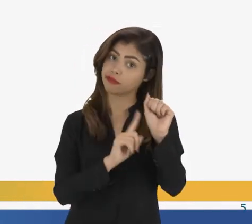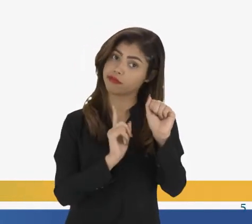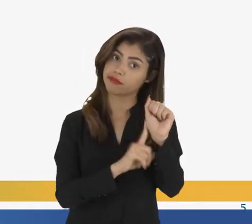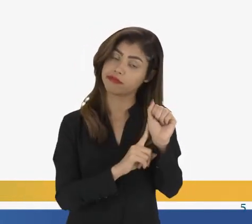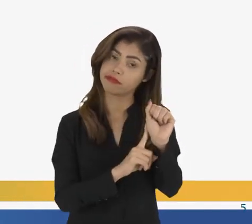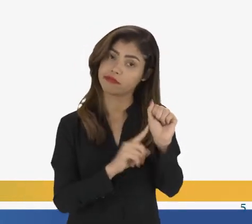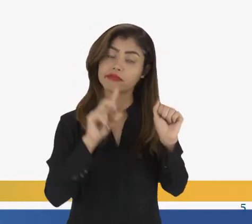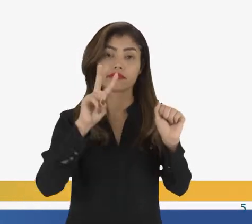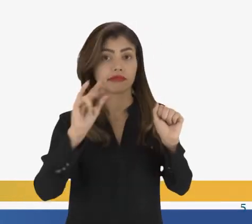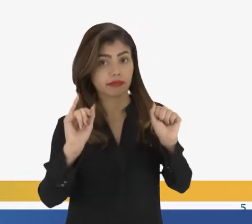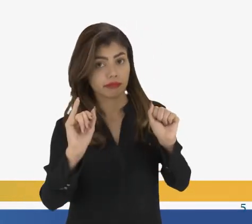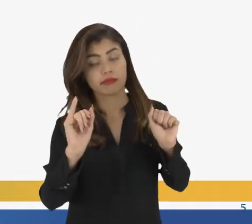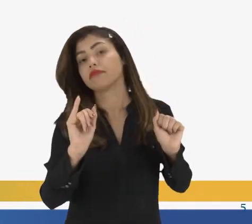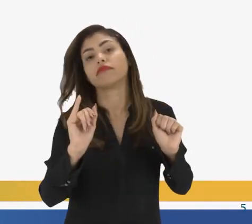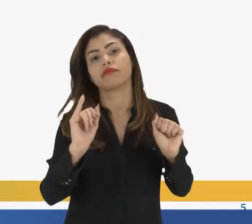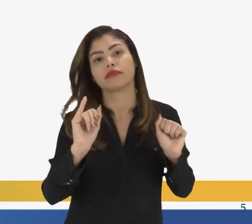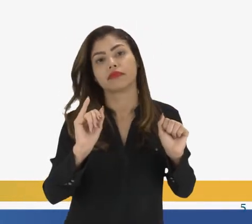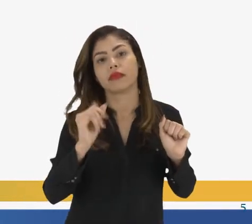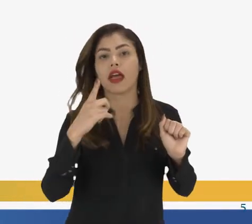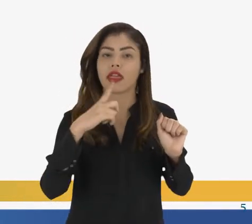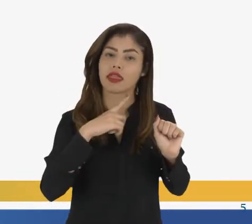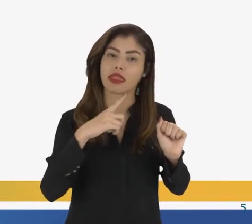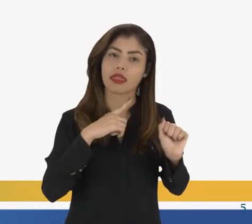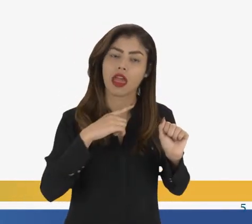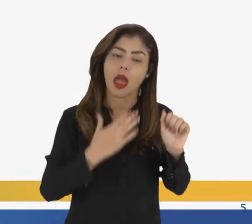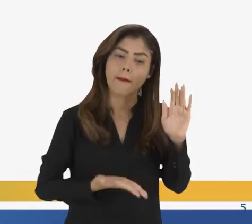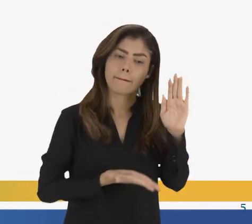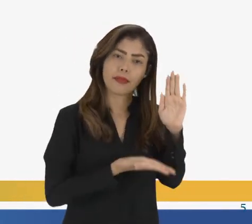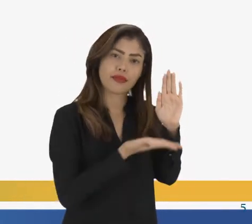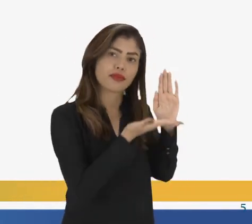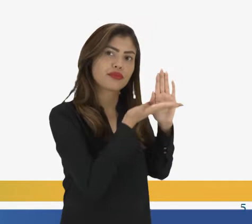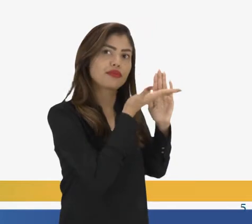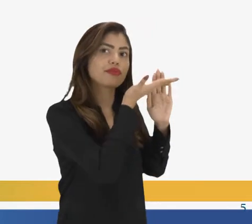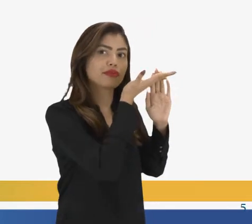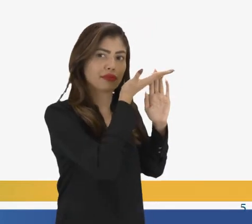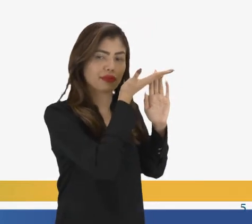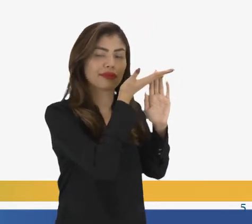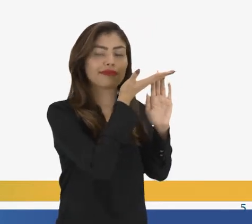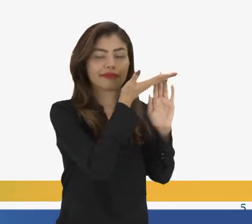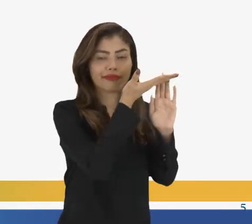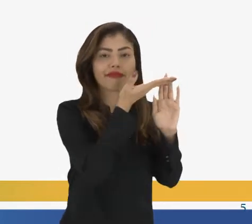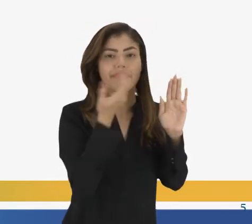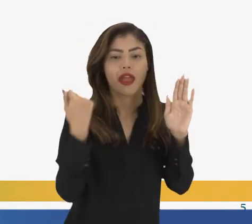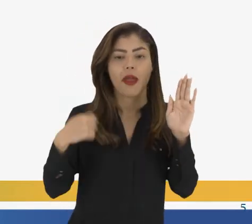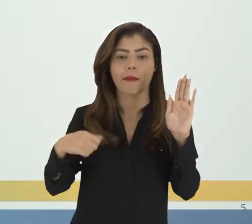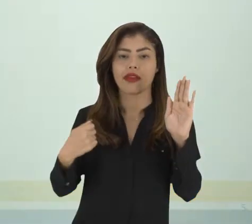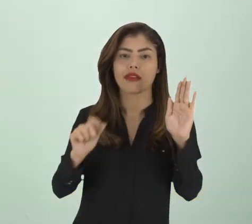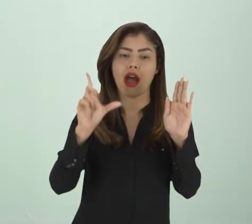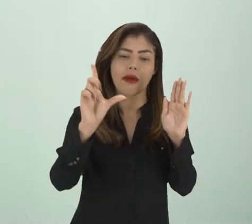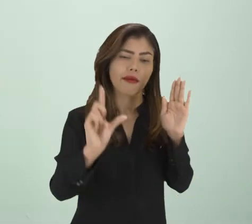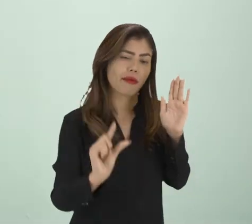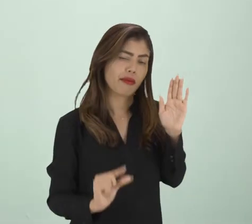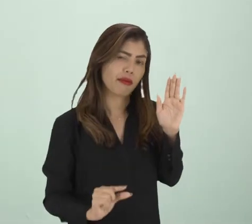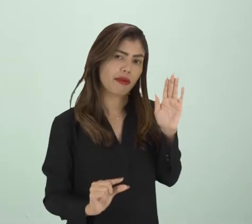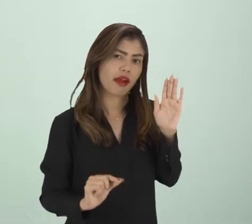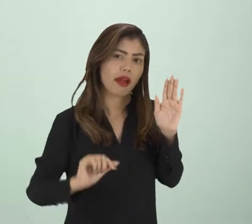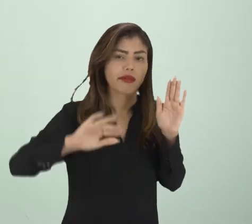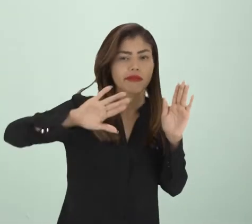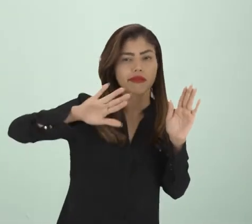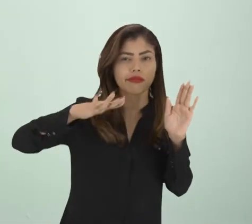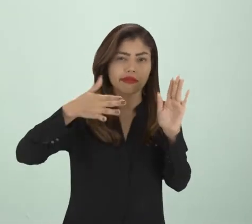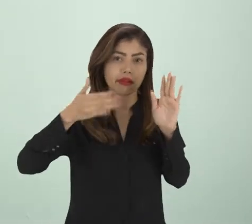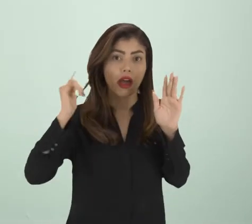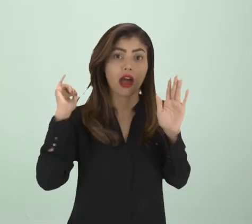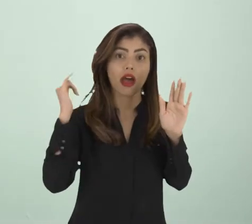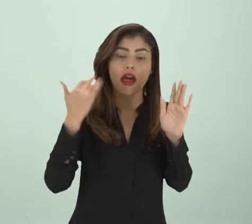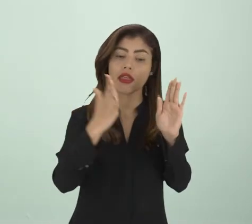A vai sofrer uma maior elevação de temperatura, porque ele precisa de menos energia para variar sua